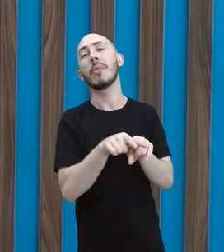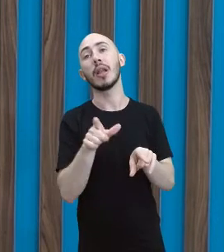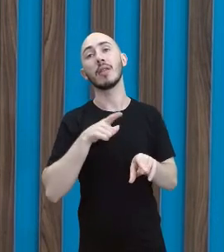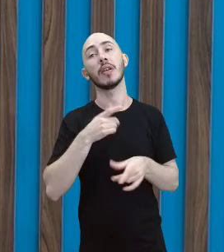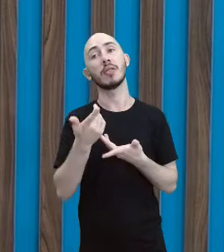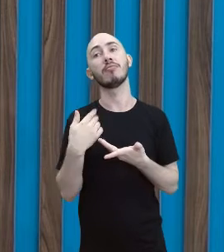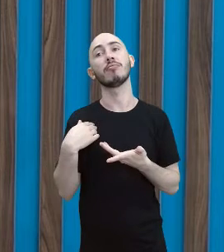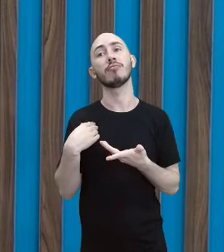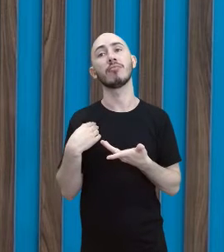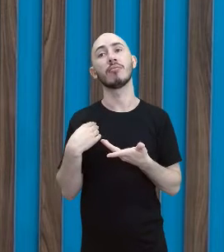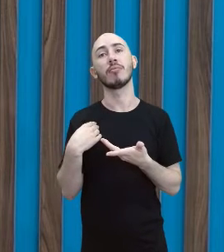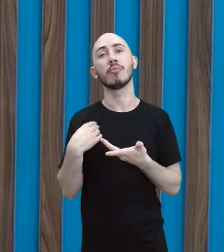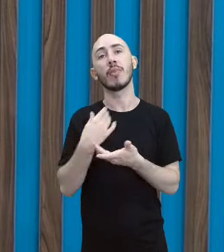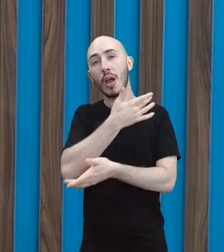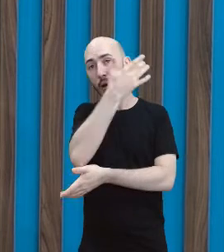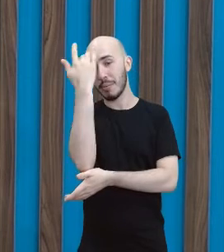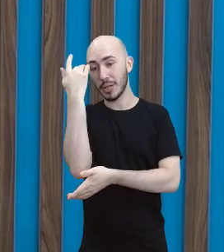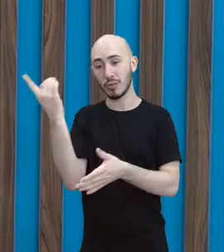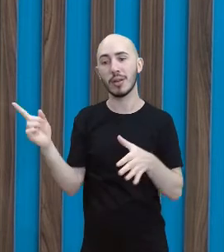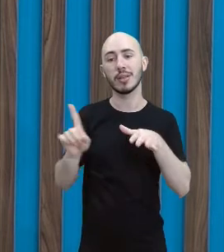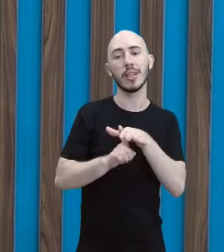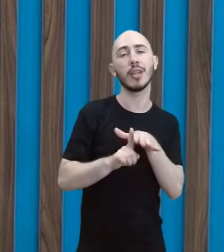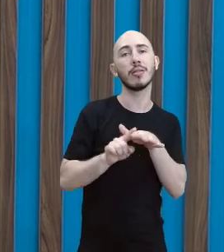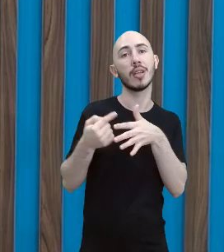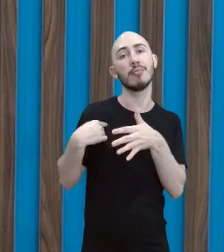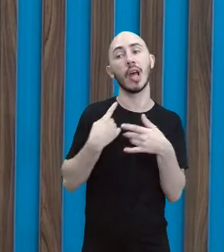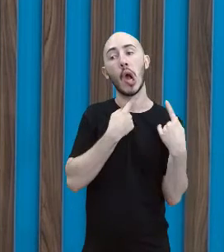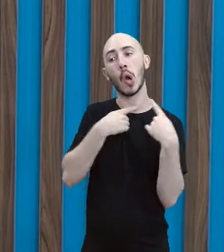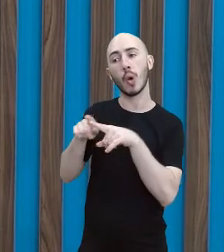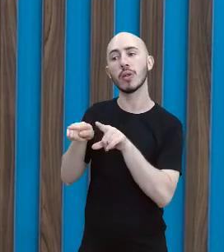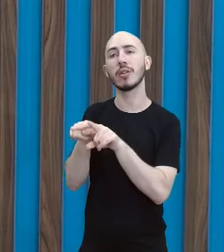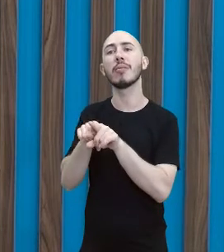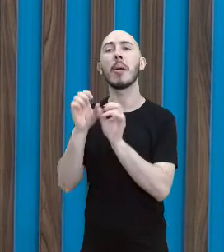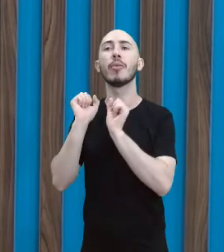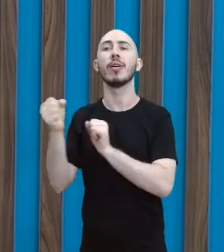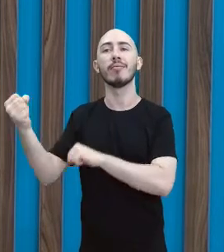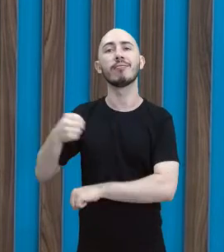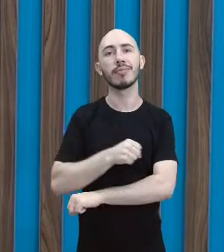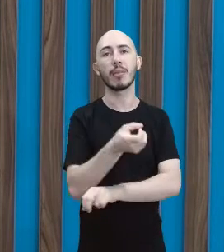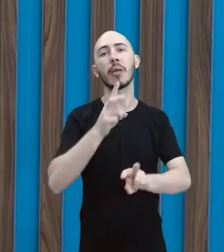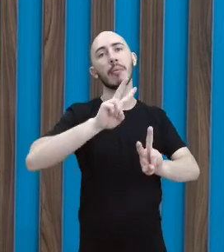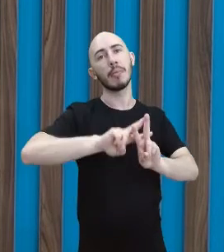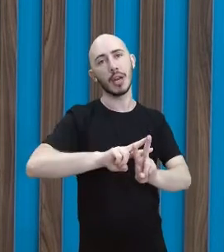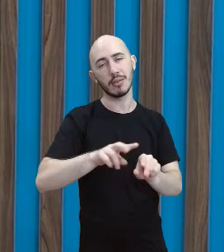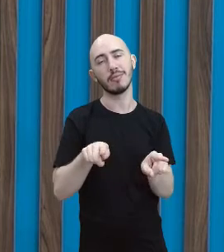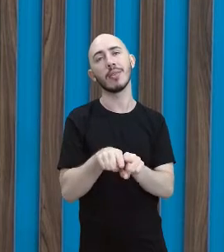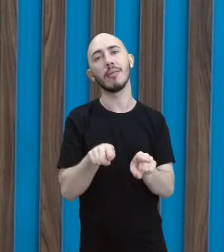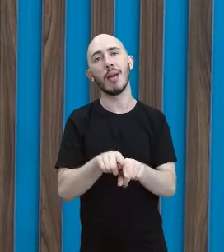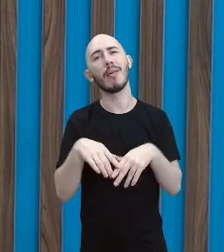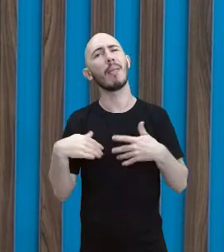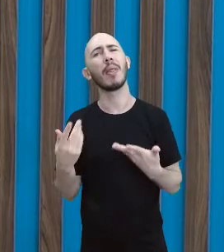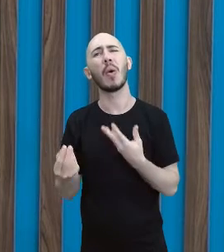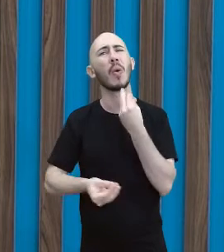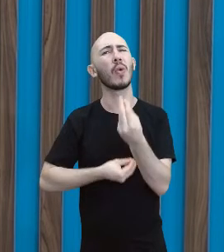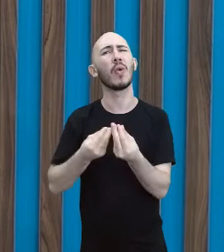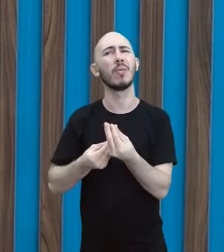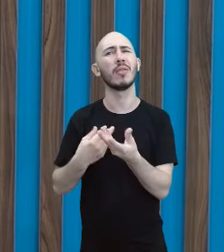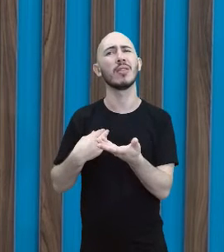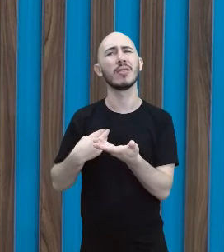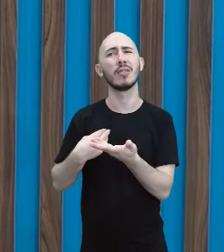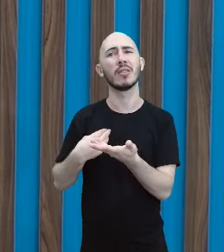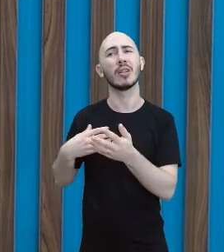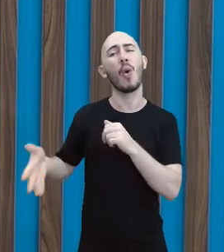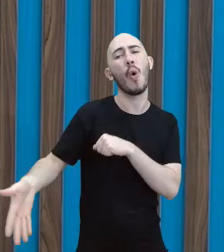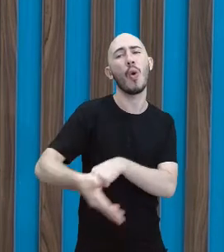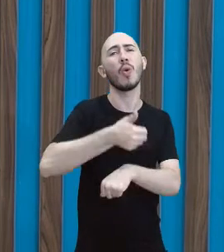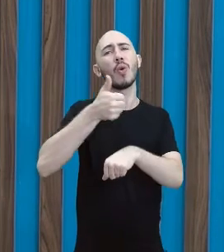né, e levasse à prisão deles, né. Então, dificilmente a gente teria um golpe comunista aqui no